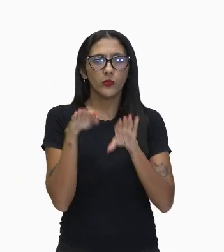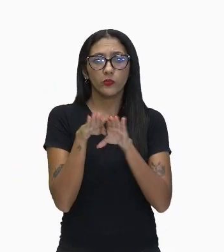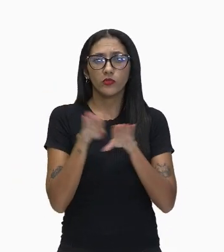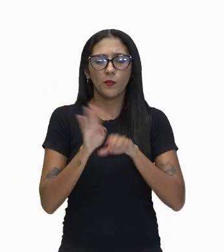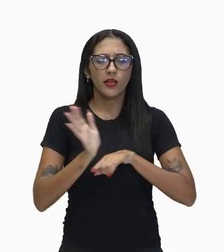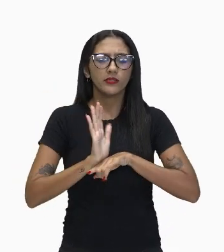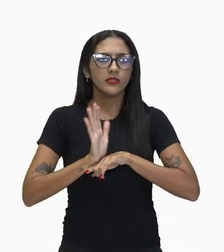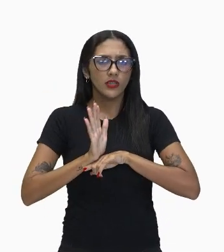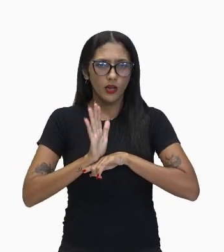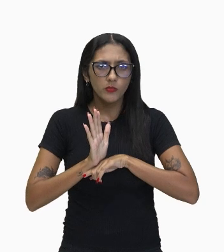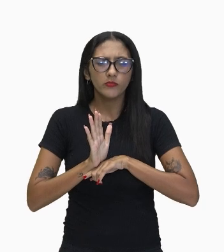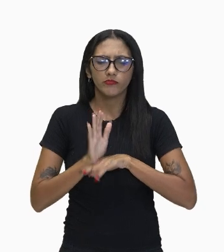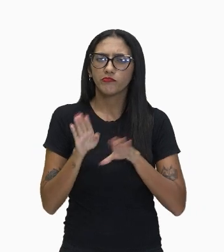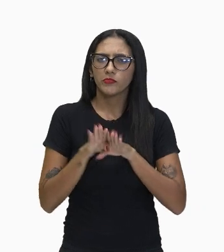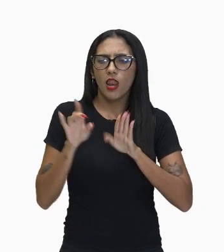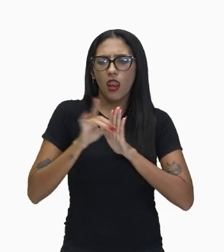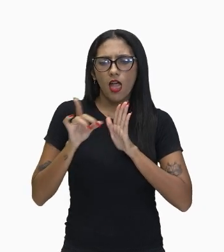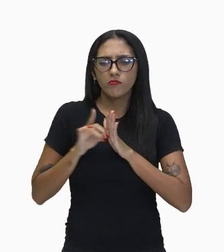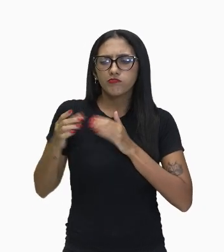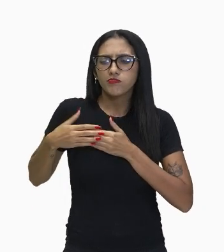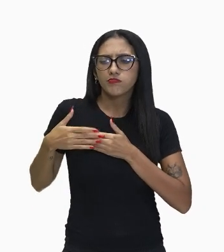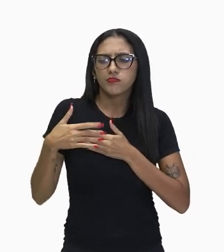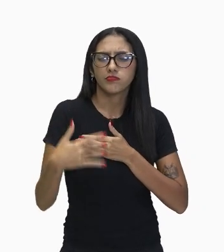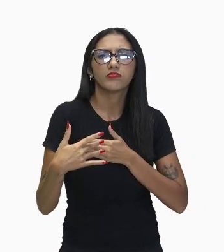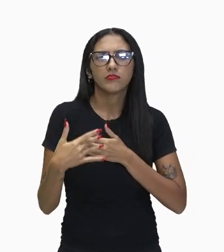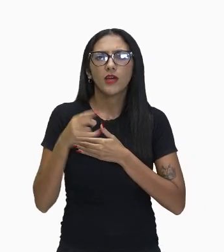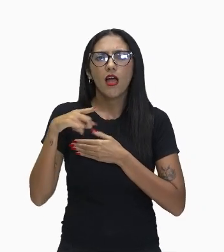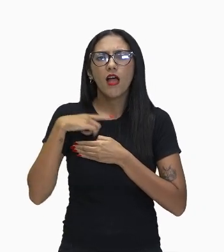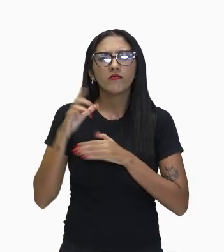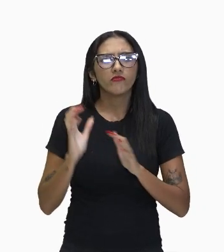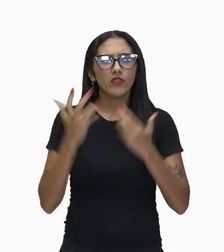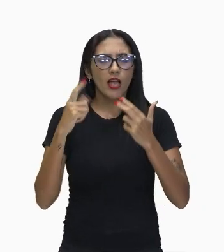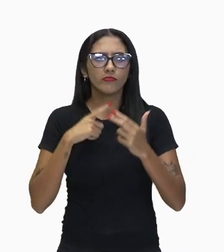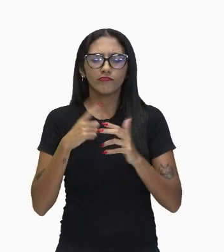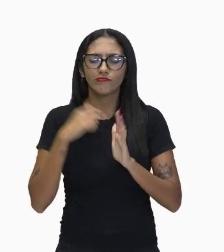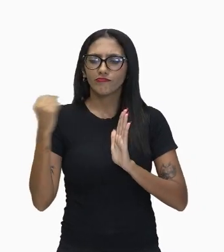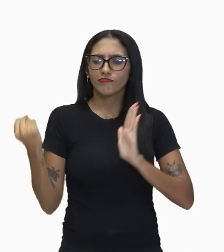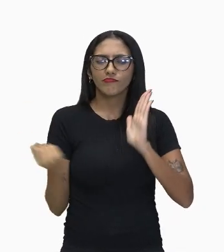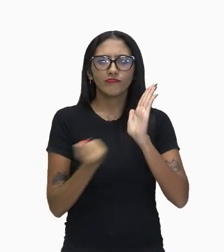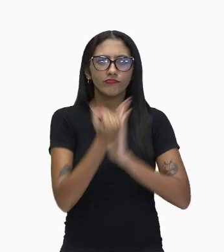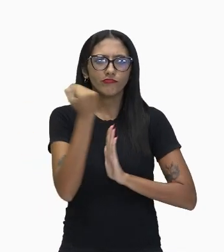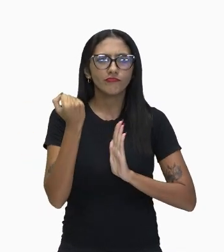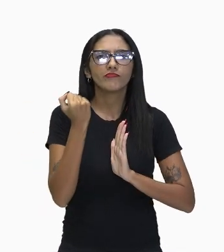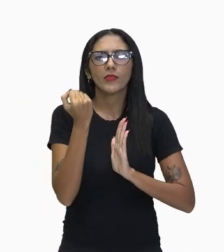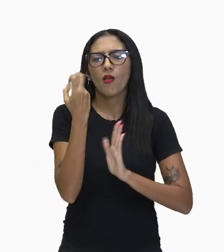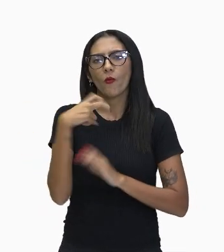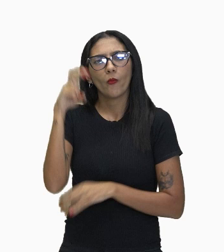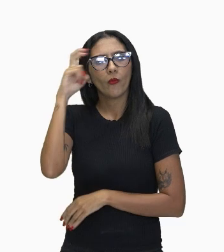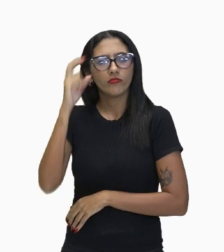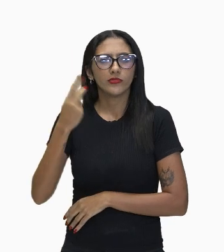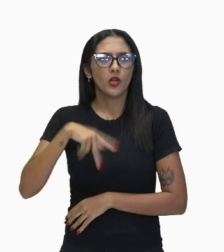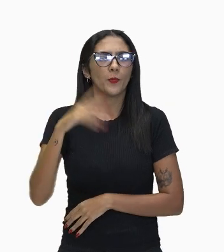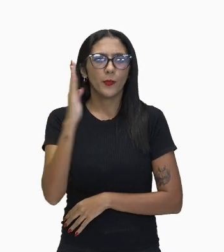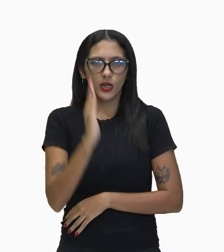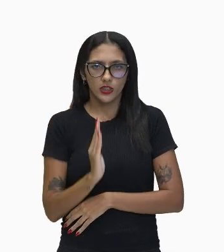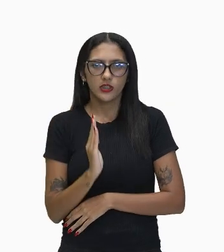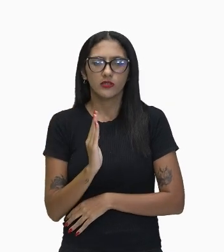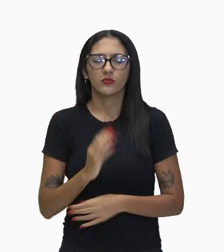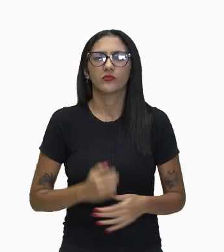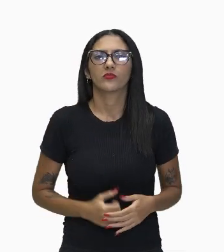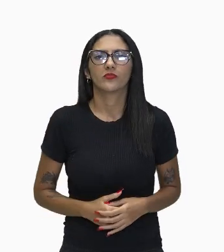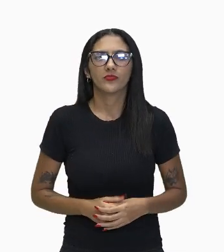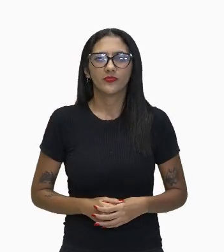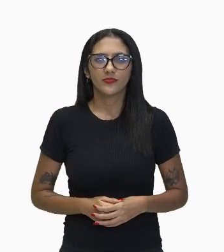às décadas seguintes, tornando o evento um marco na história cultural brasileira. Então